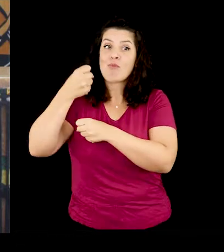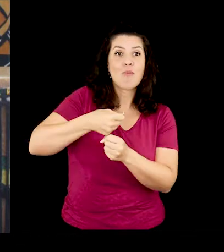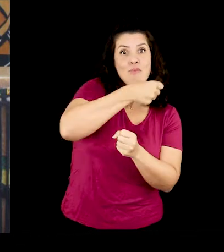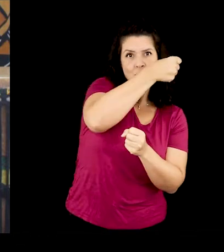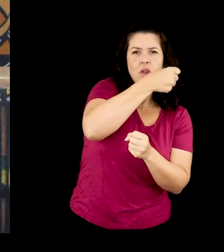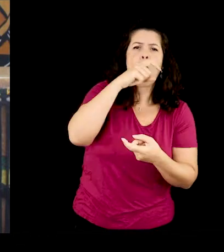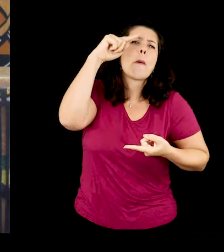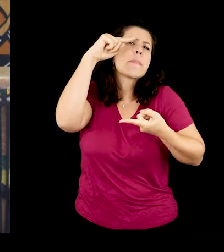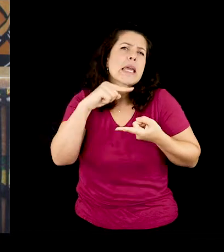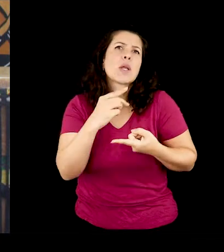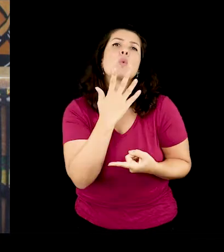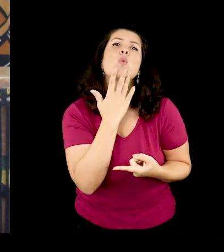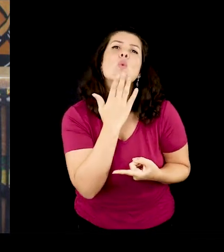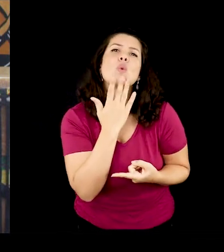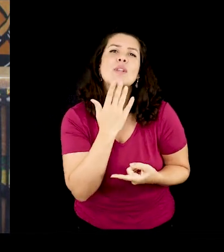pequenininho, coloridinho.